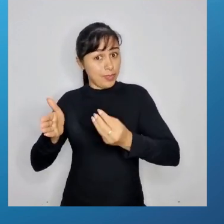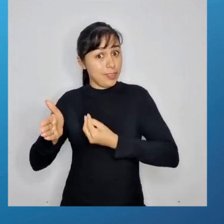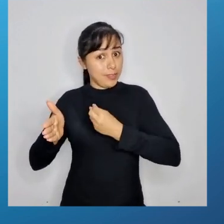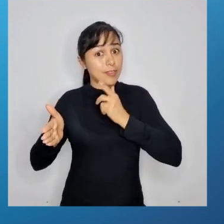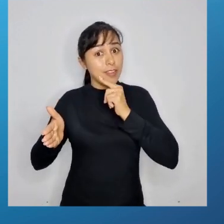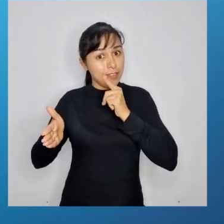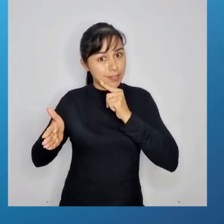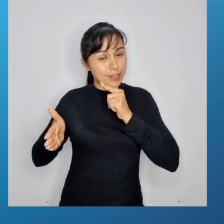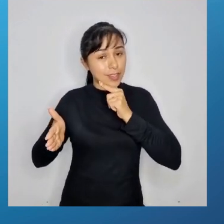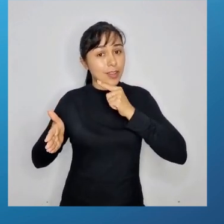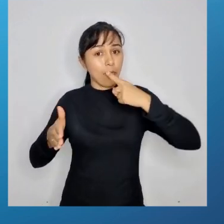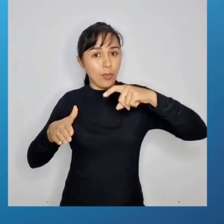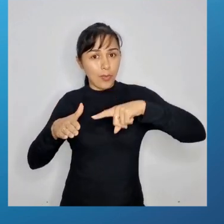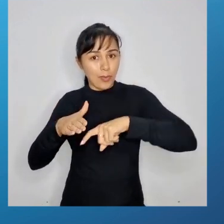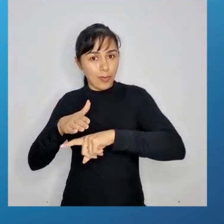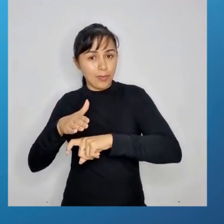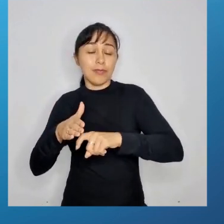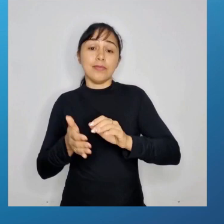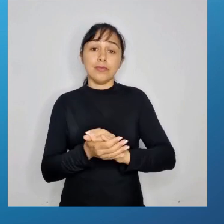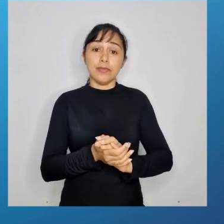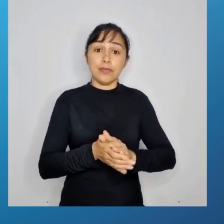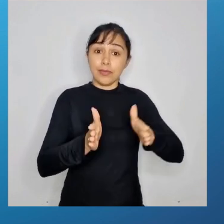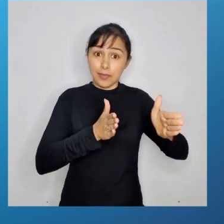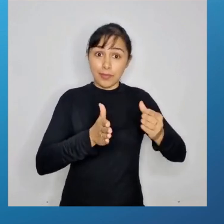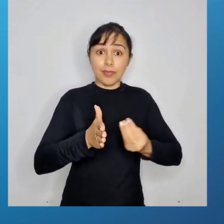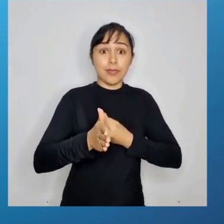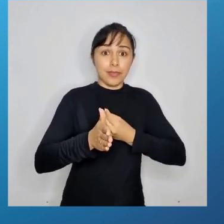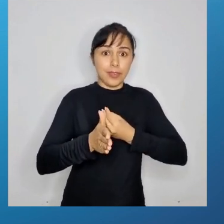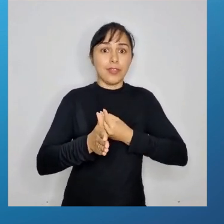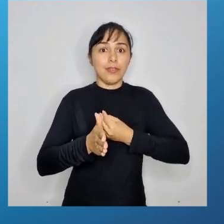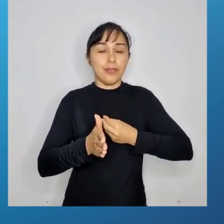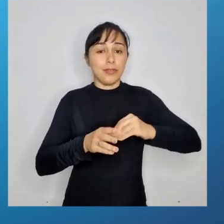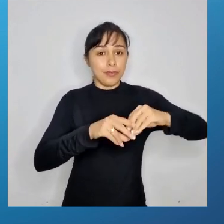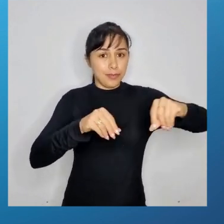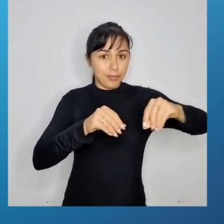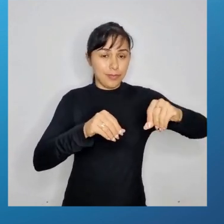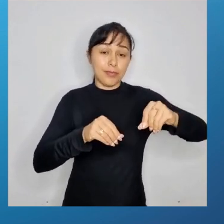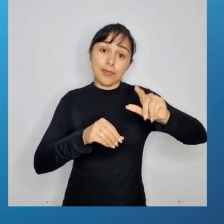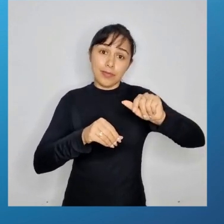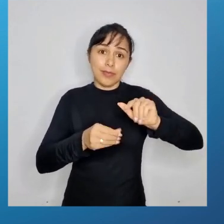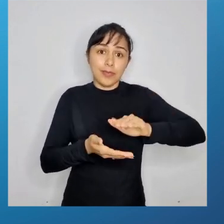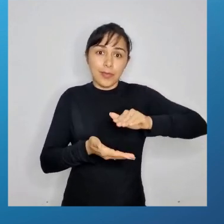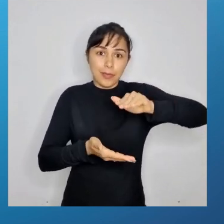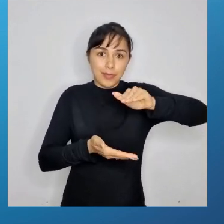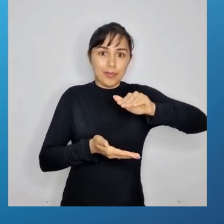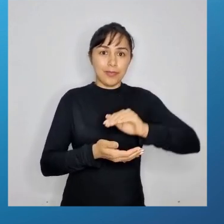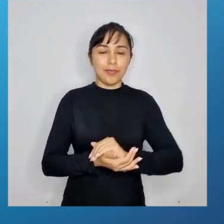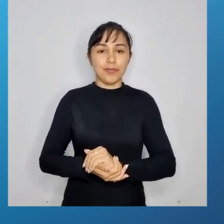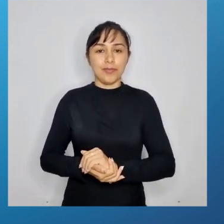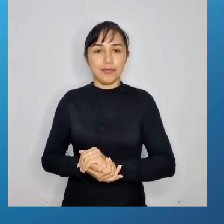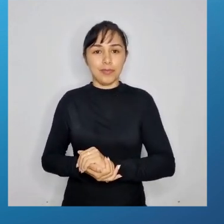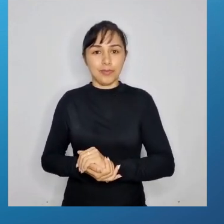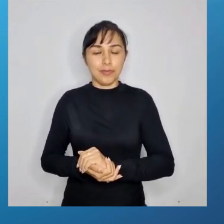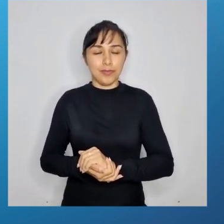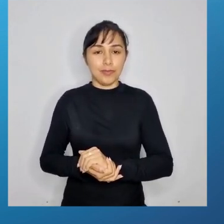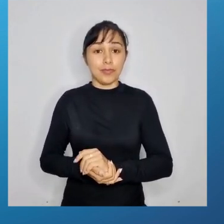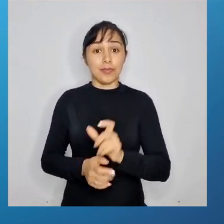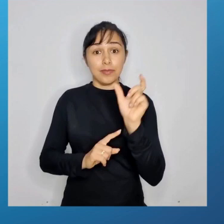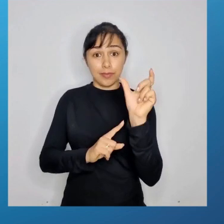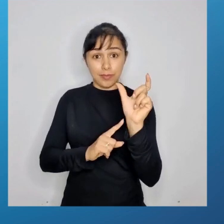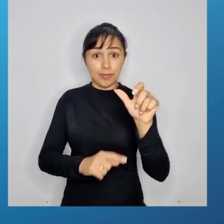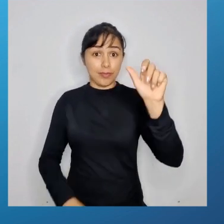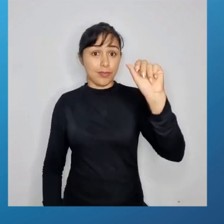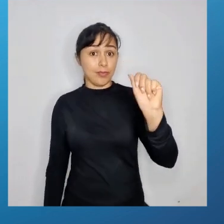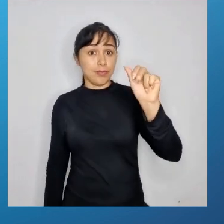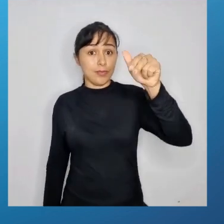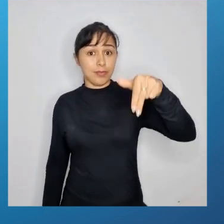que é a fase do girino, e a fase adulta, que já é, por exemplo, no caso, nós temos a fase terrestre. A palavra